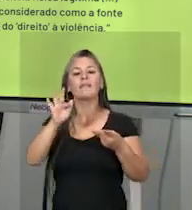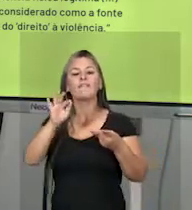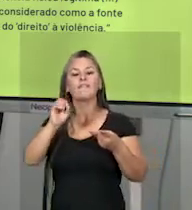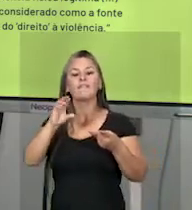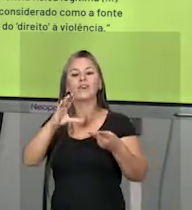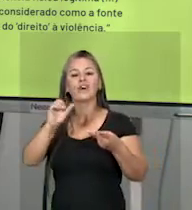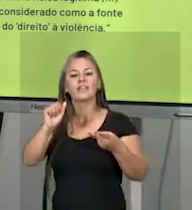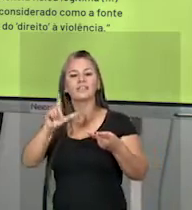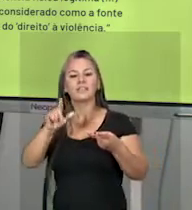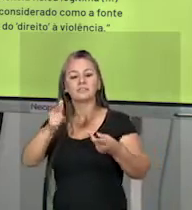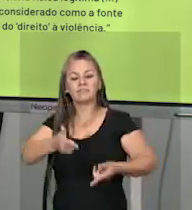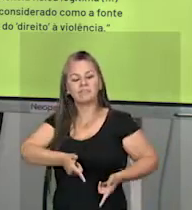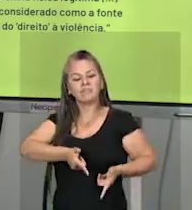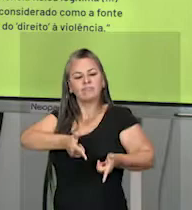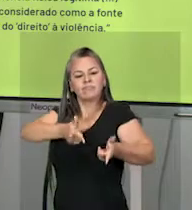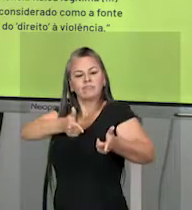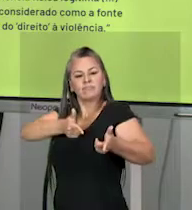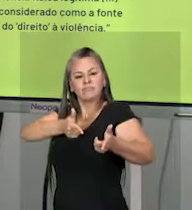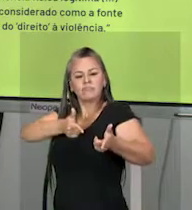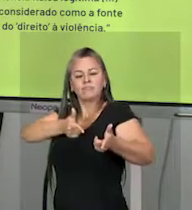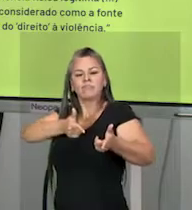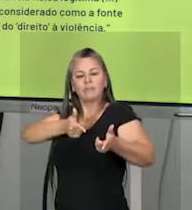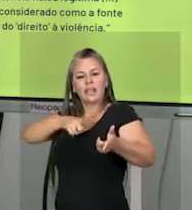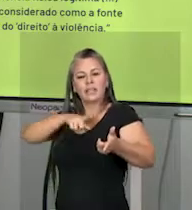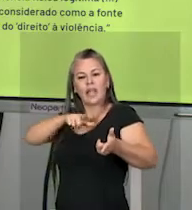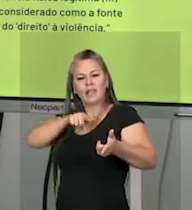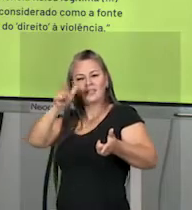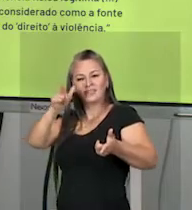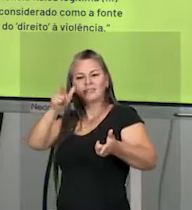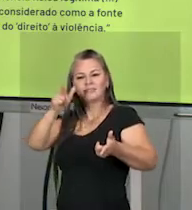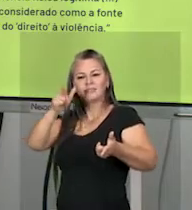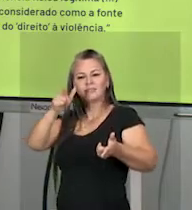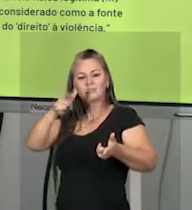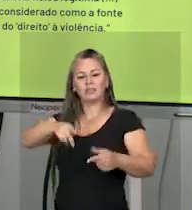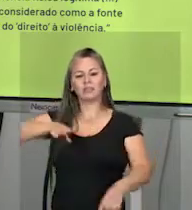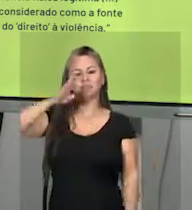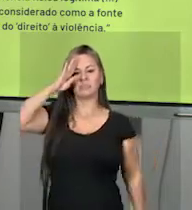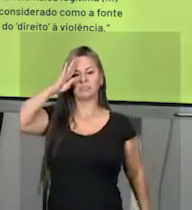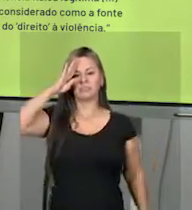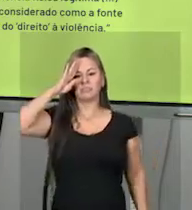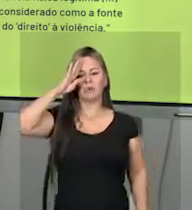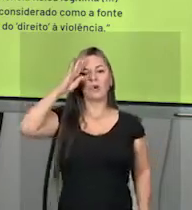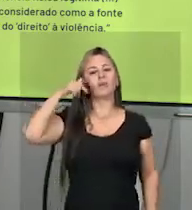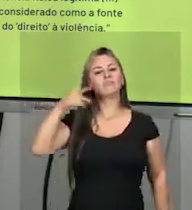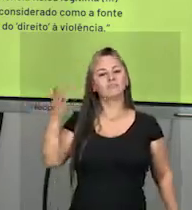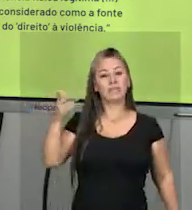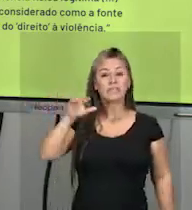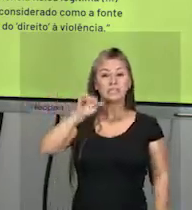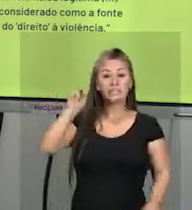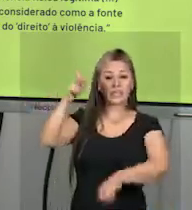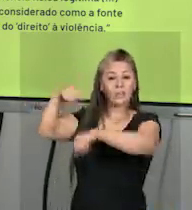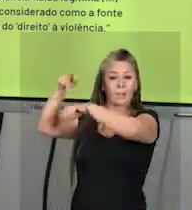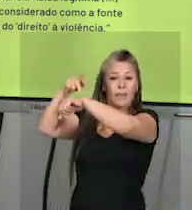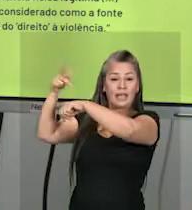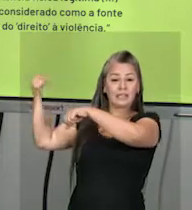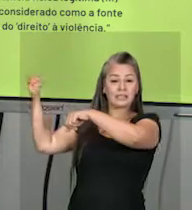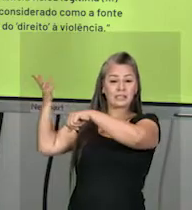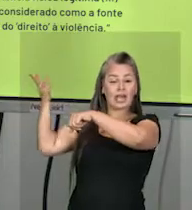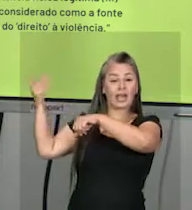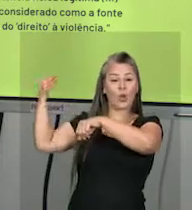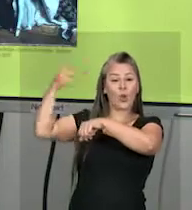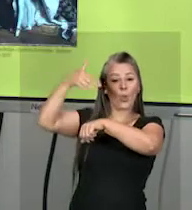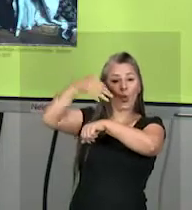responsáveis por garantir a soberania nacional frente a perigos externos, a outros estados, por exemplo, que queiram invadir o nosso estado, ok?